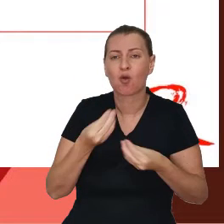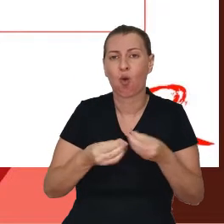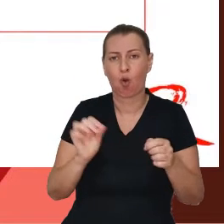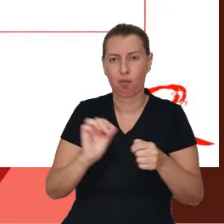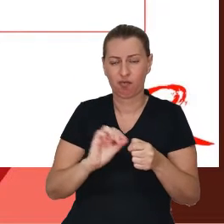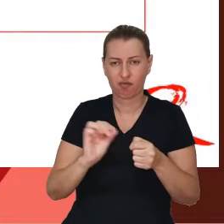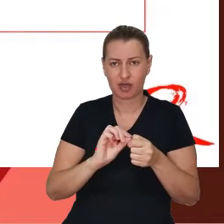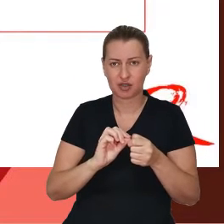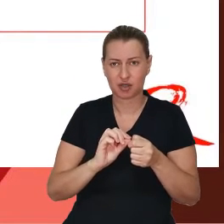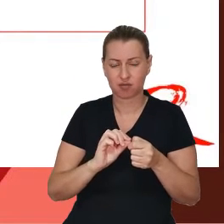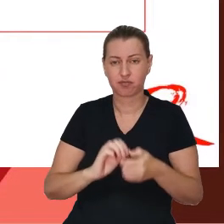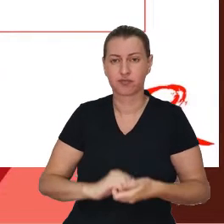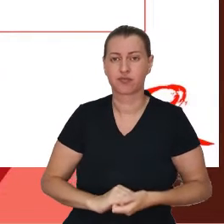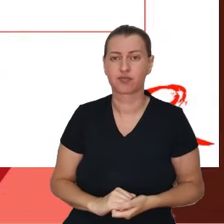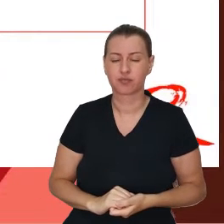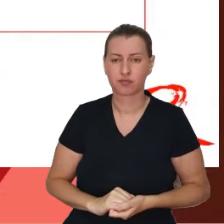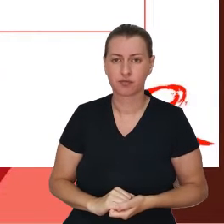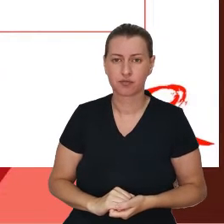conduzir essas situações.